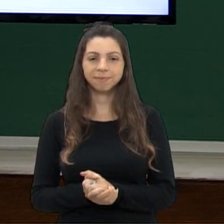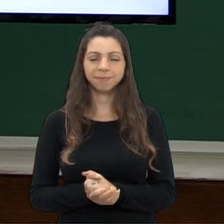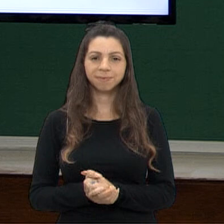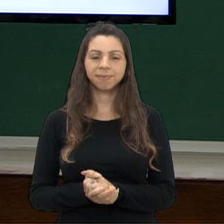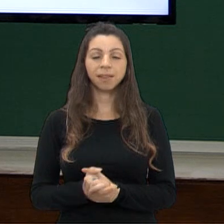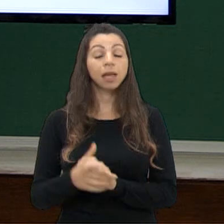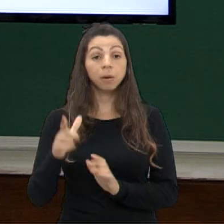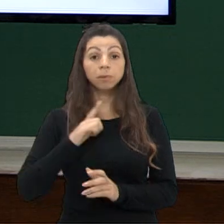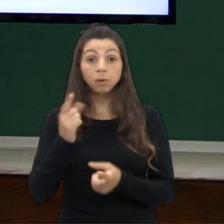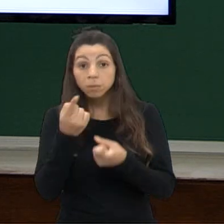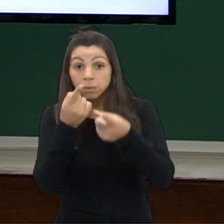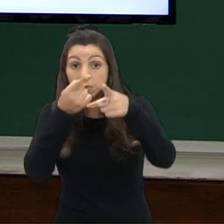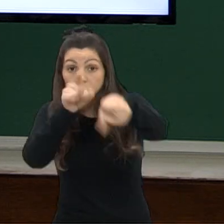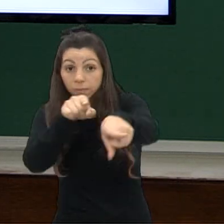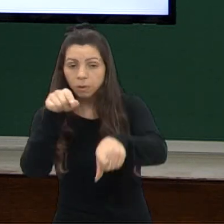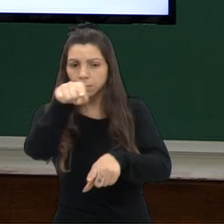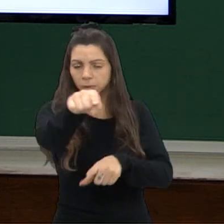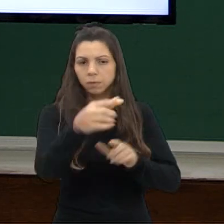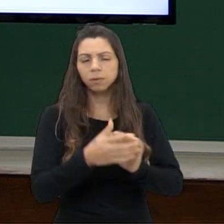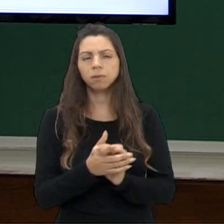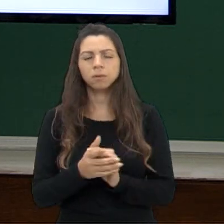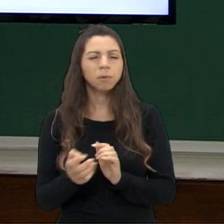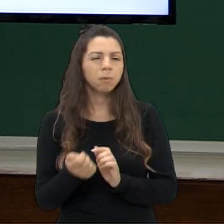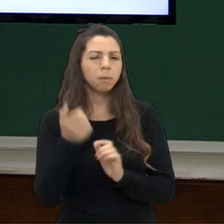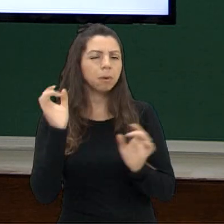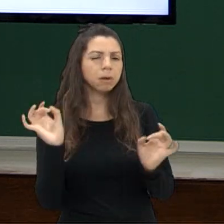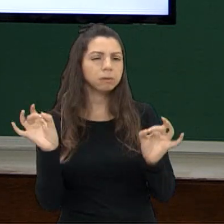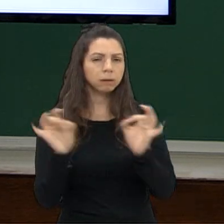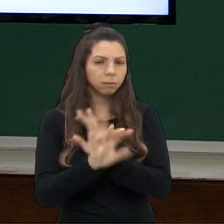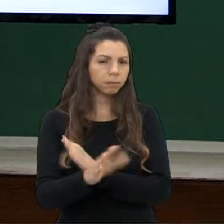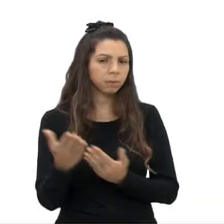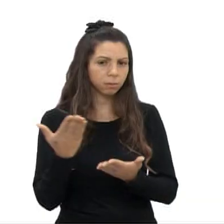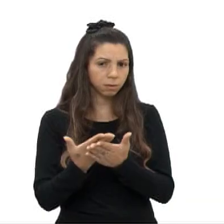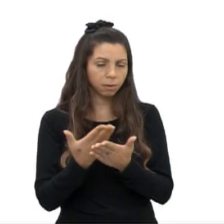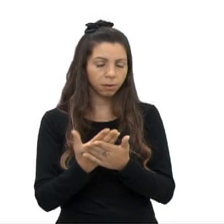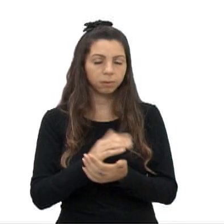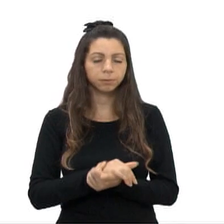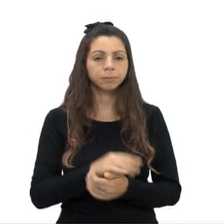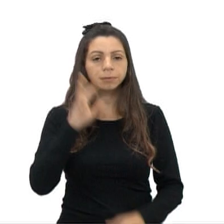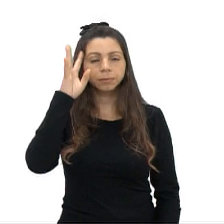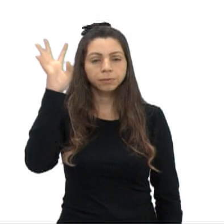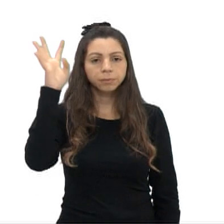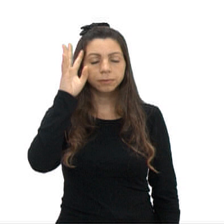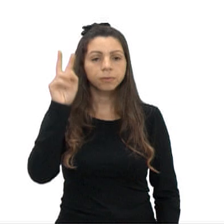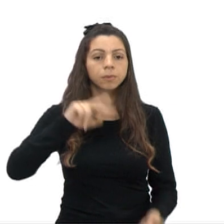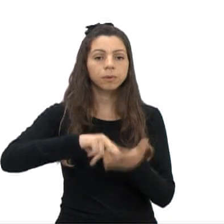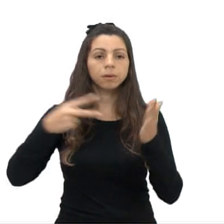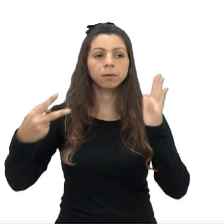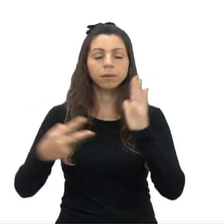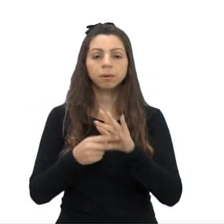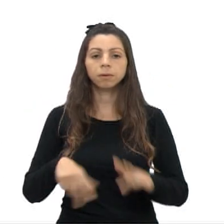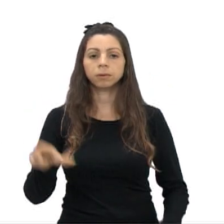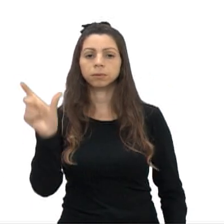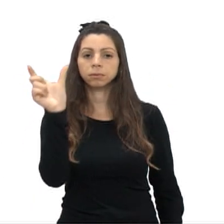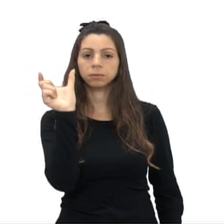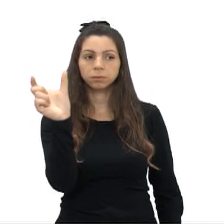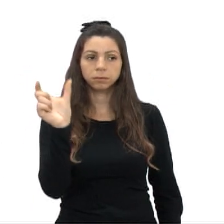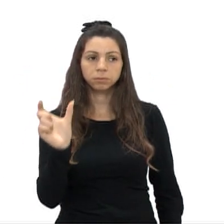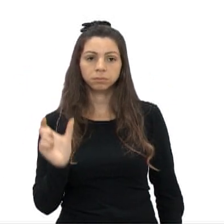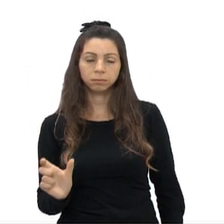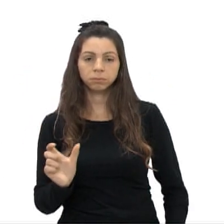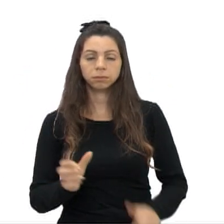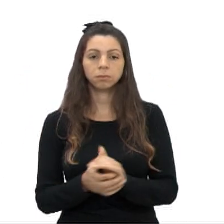Tem um desafio para você, estamos quase encerrando nossa aula. Imagine o significado destas palavras